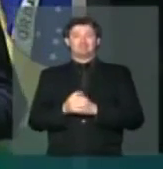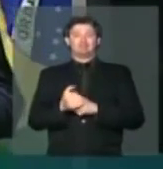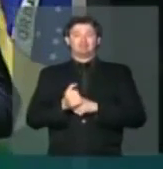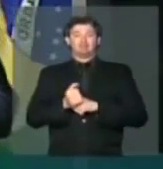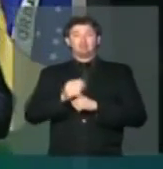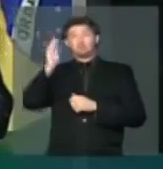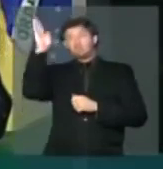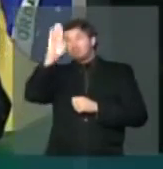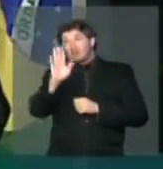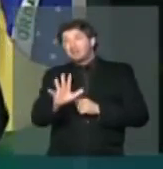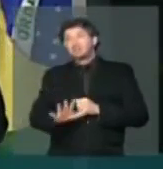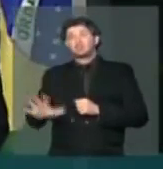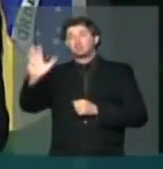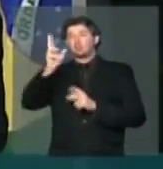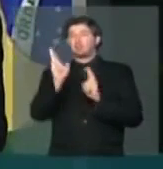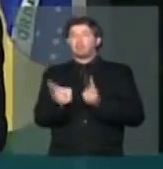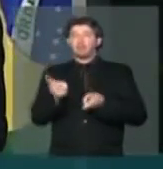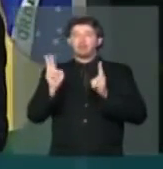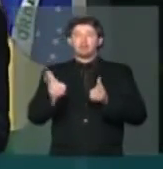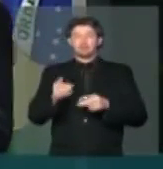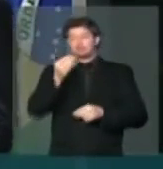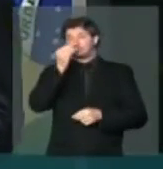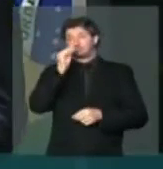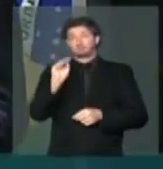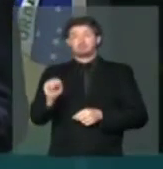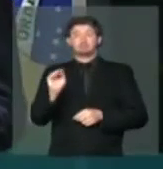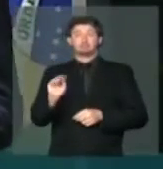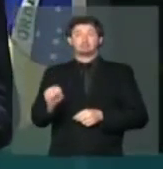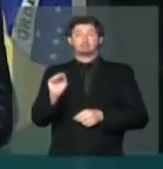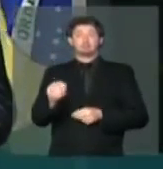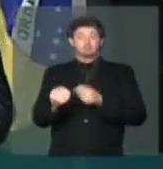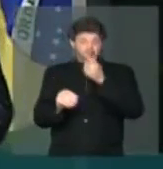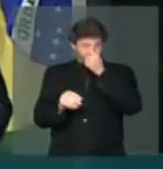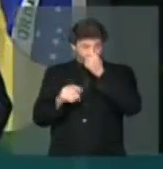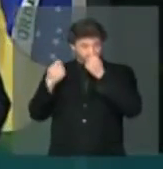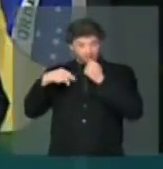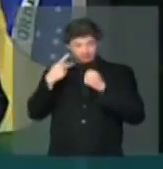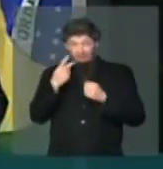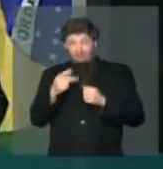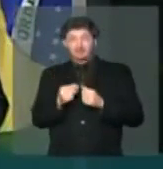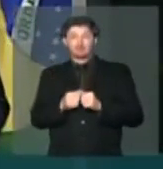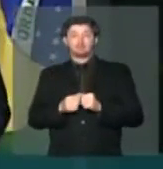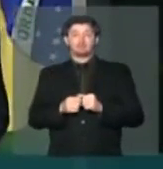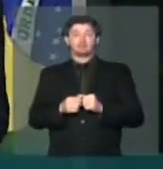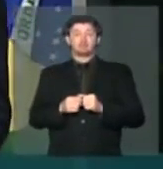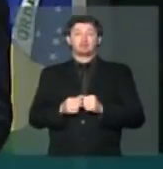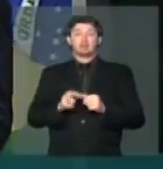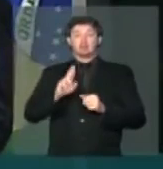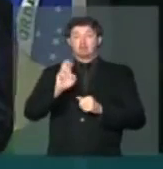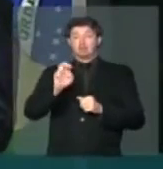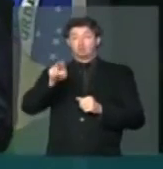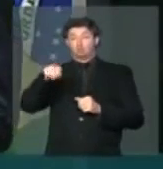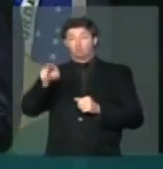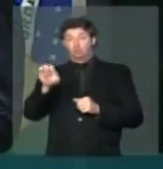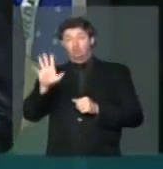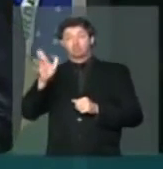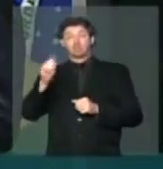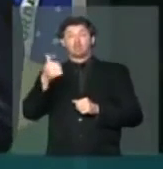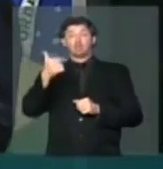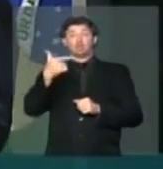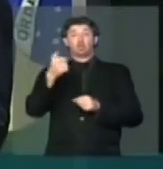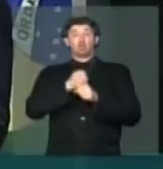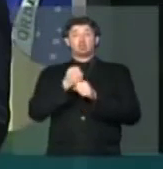todo o Brasil, a situação é a mesma, descaso. Vale ressaltar que o REUNE terminou há mais de